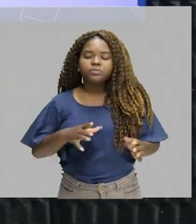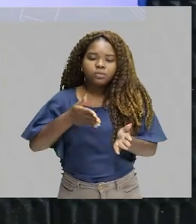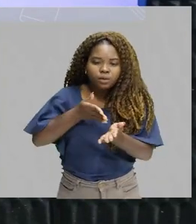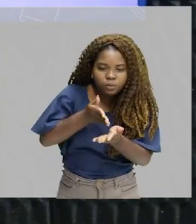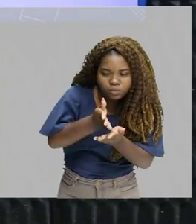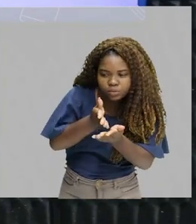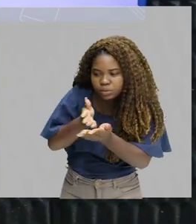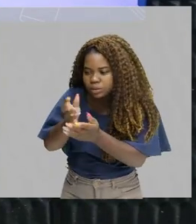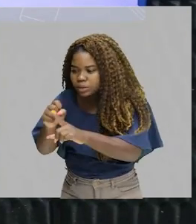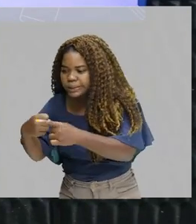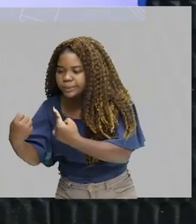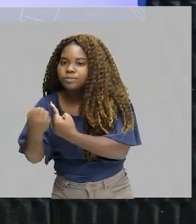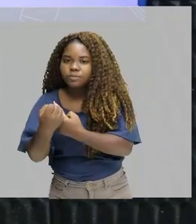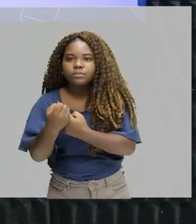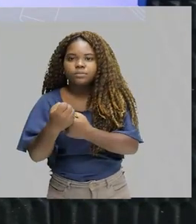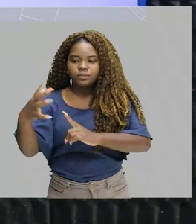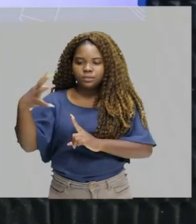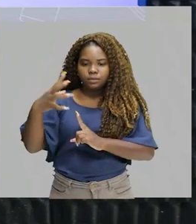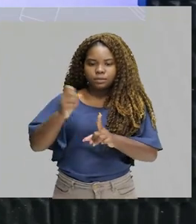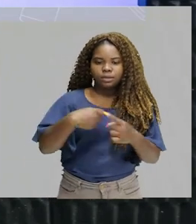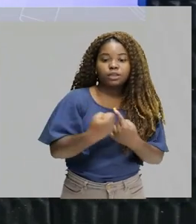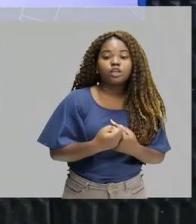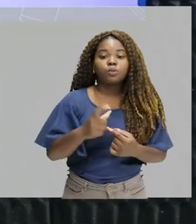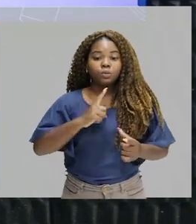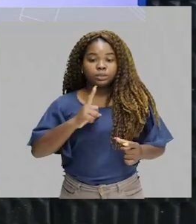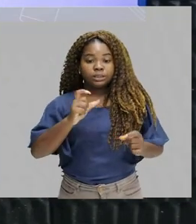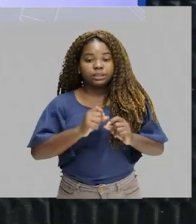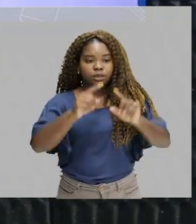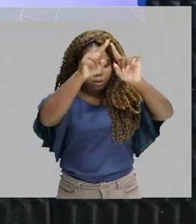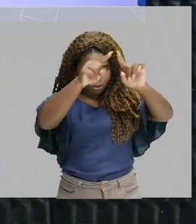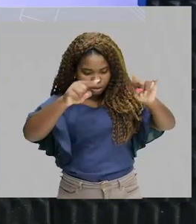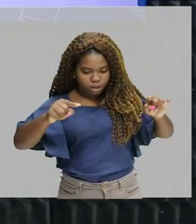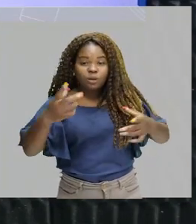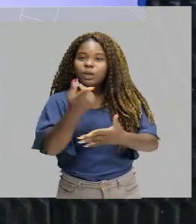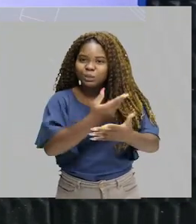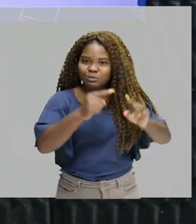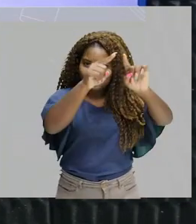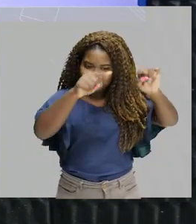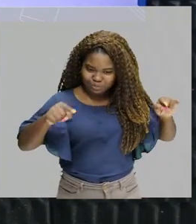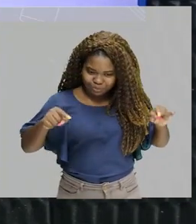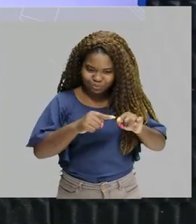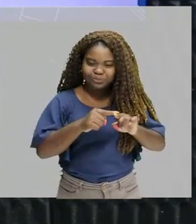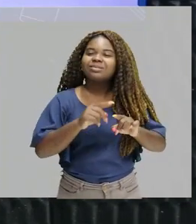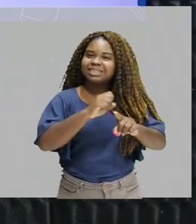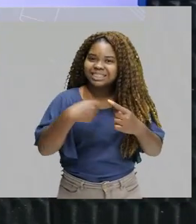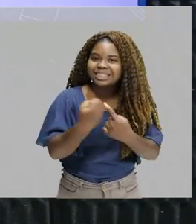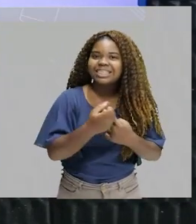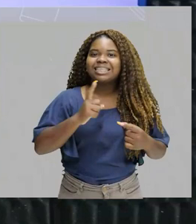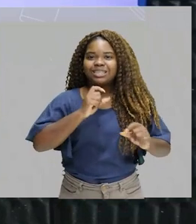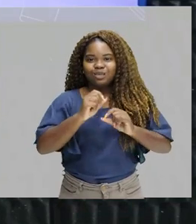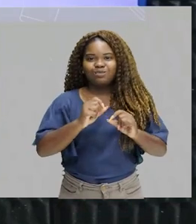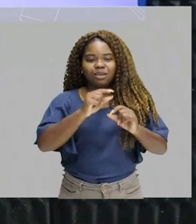sociedade então quando a gente desenha aquele triângulo que é a pirâmide social a gente coloca lá né as